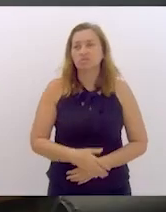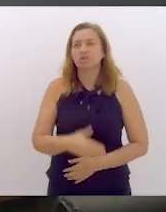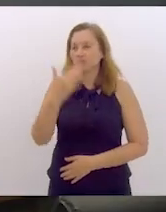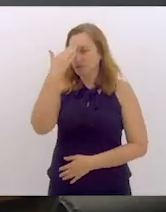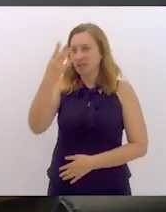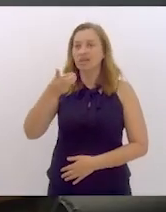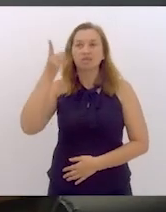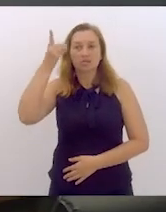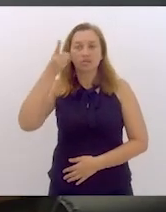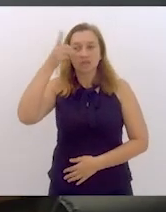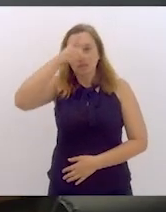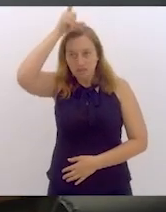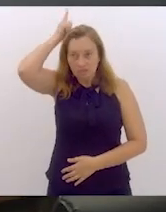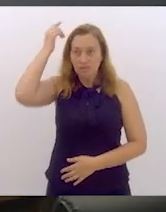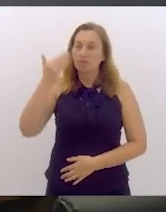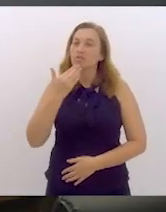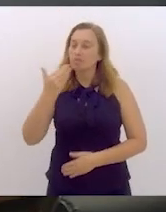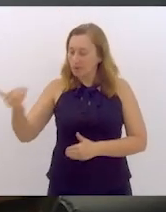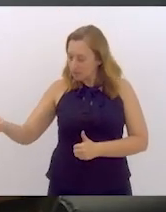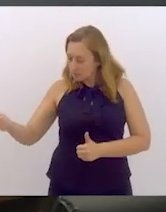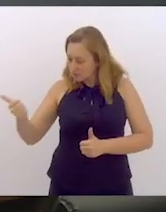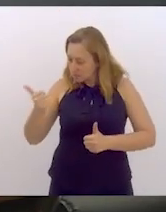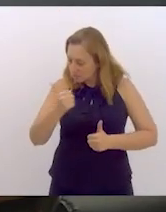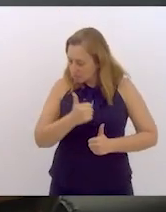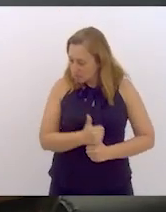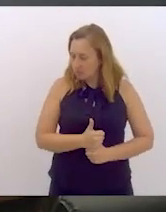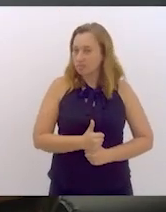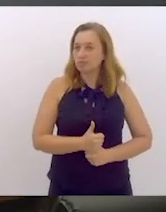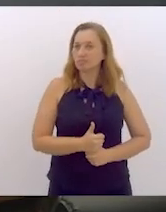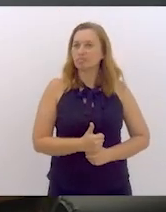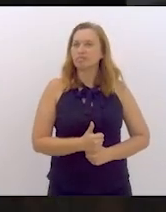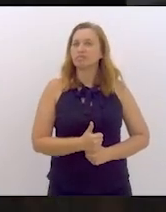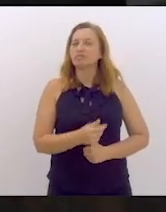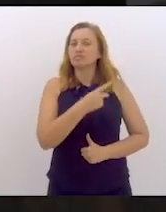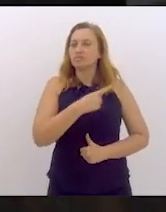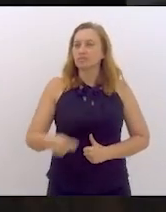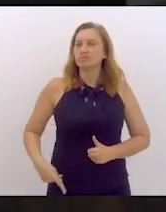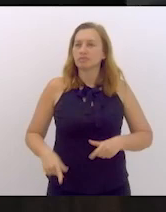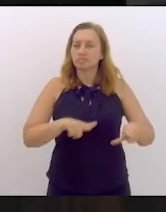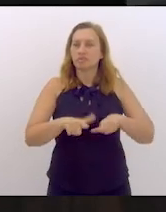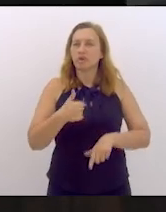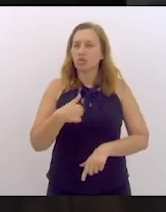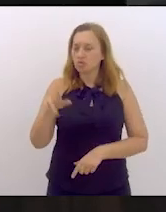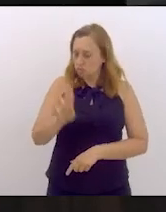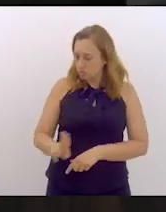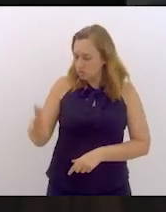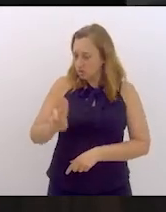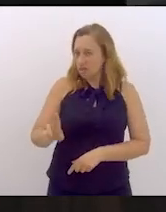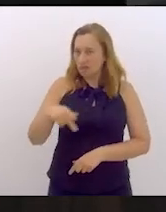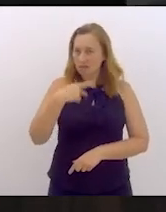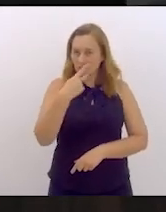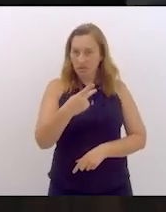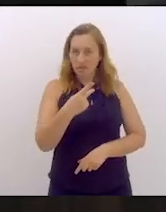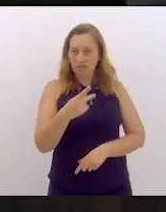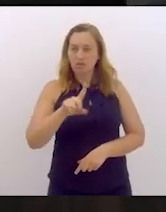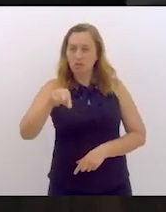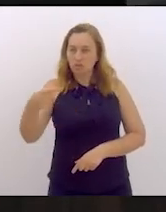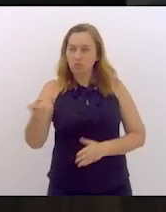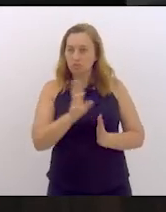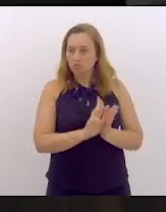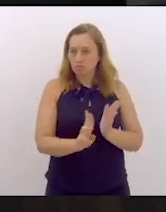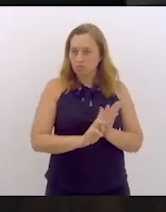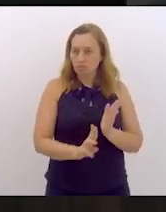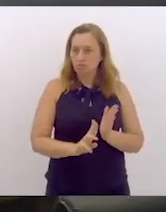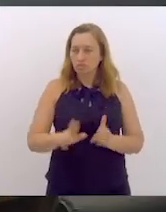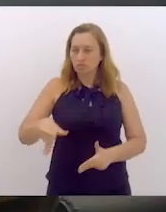obrigado Deputado hoje Paulo a quem convido para assumir a presidência dos trabalhos para que eu possa fazer os da palavra como próximo orador